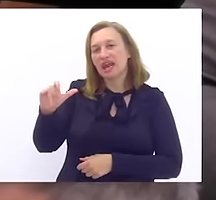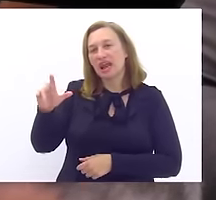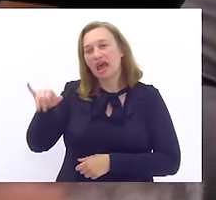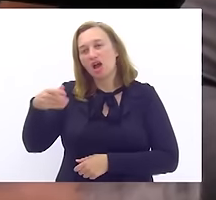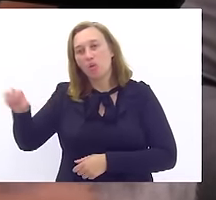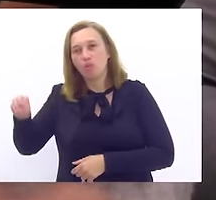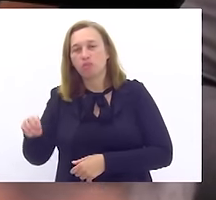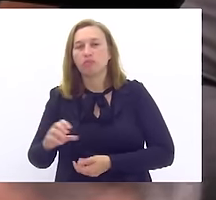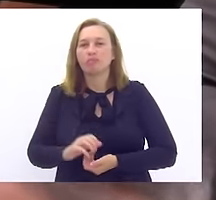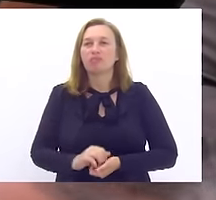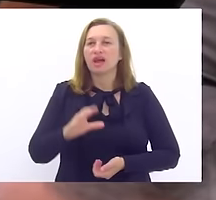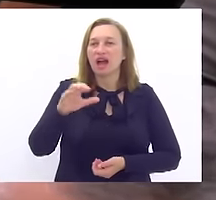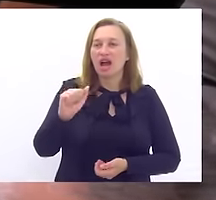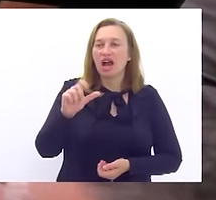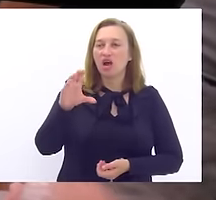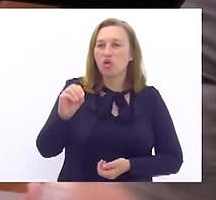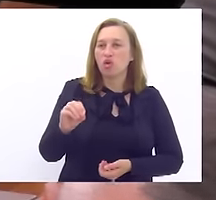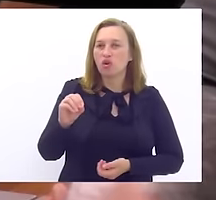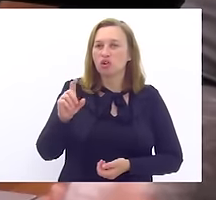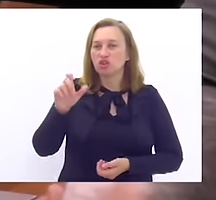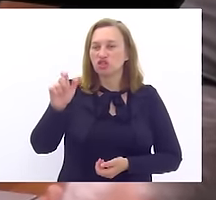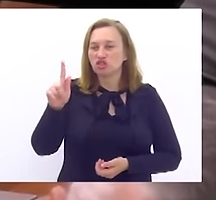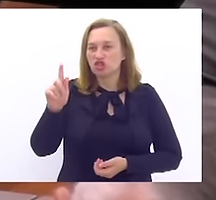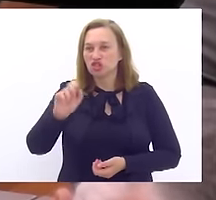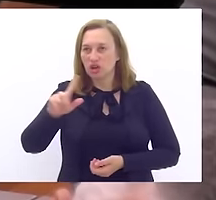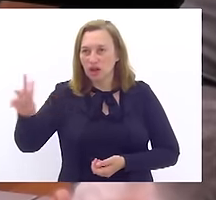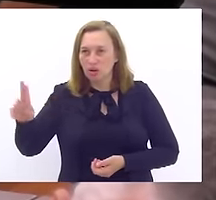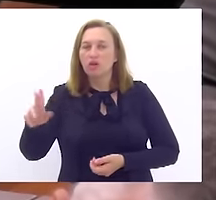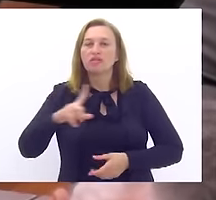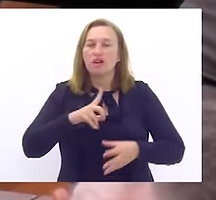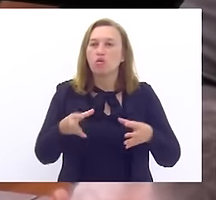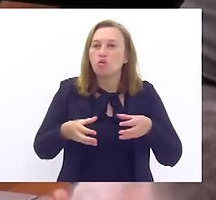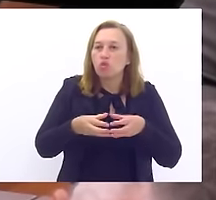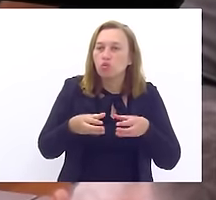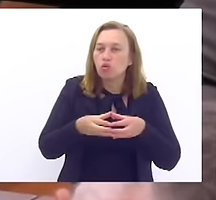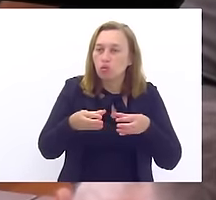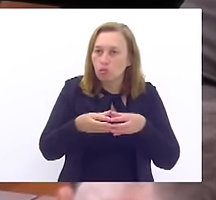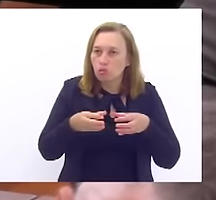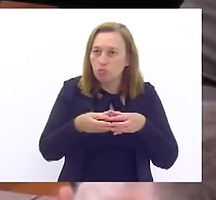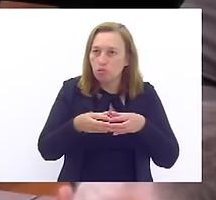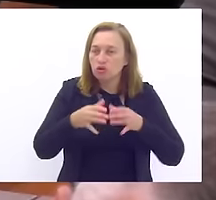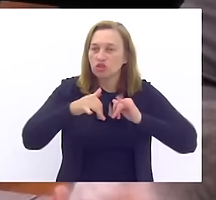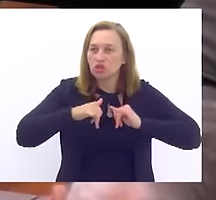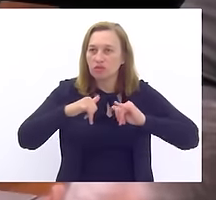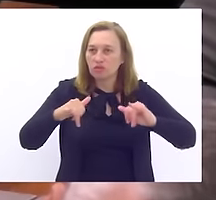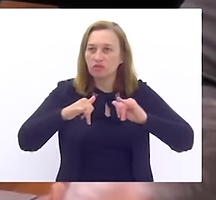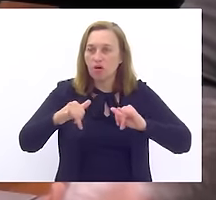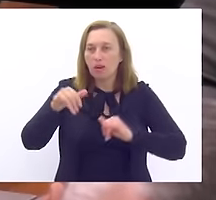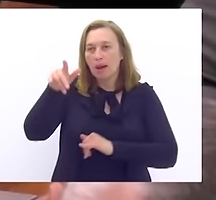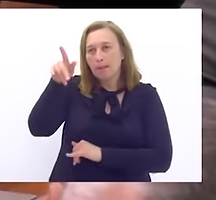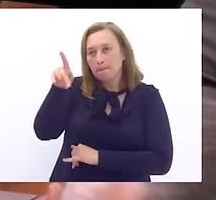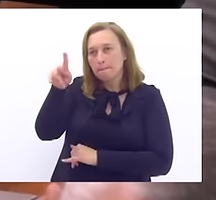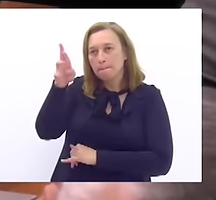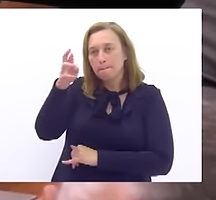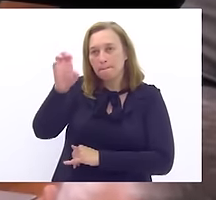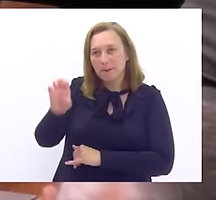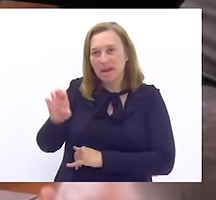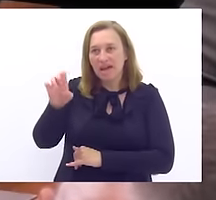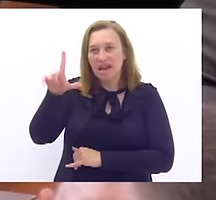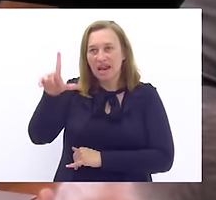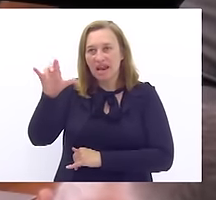nacogel existe um não é um subsetor mas uma equipe de Conferência que a gente chama como pré-leão equipe de